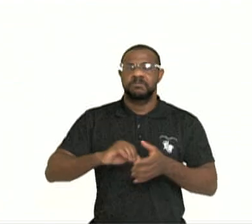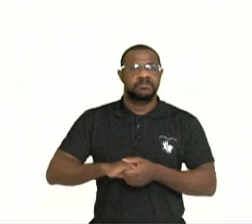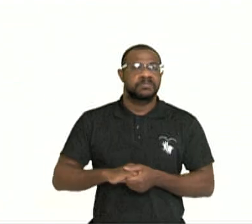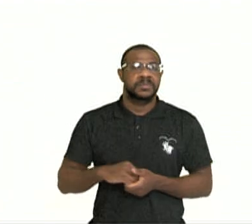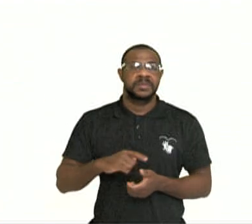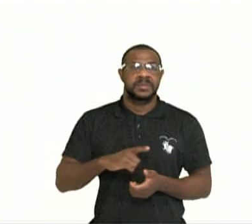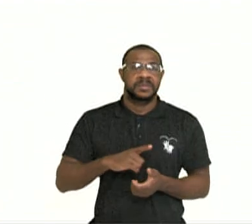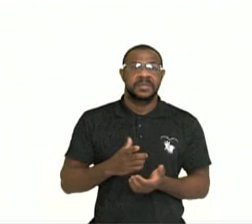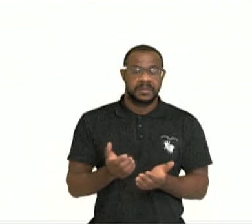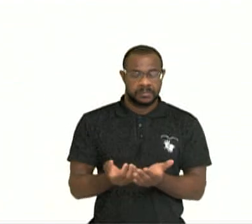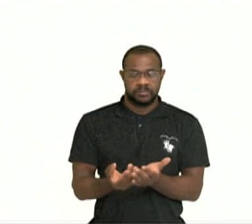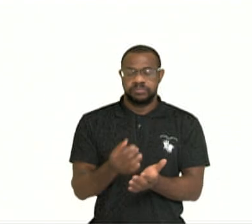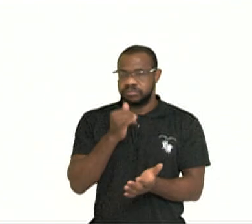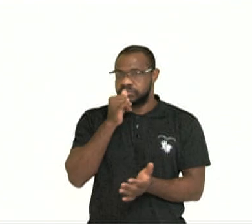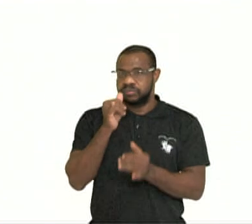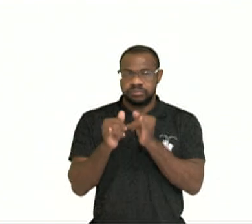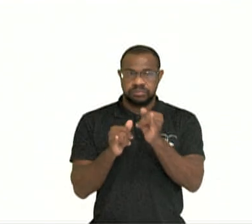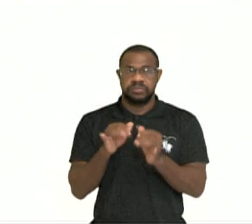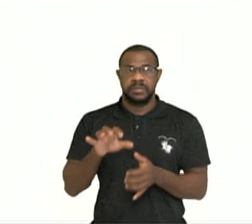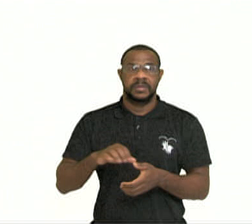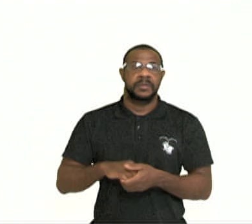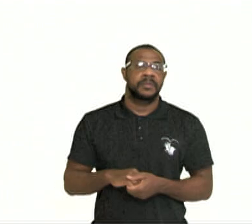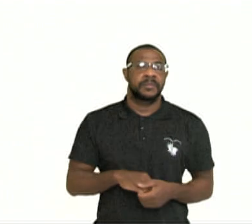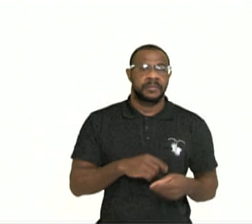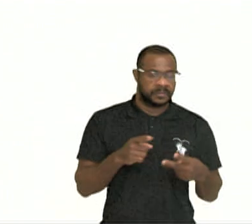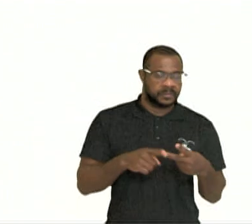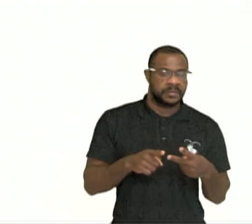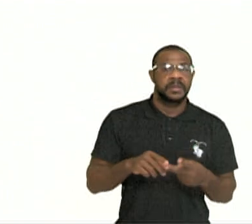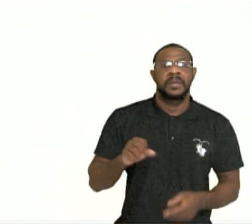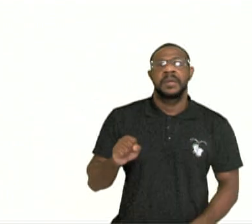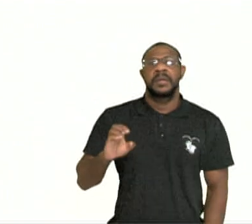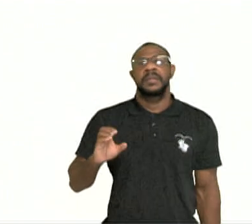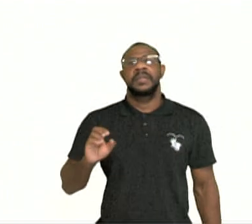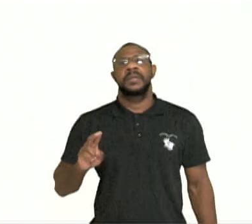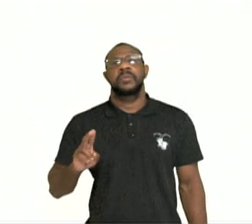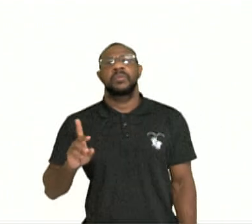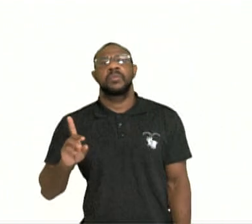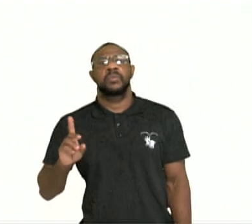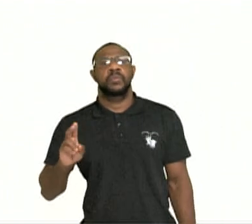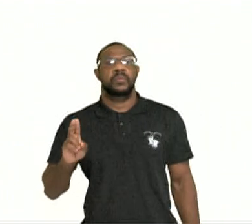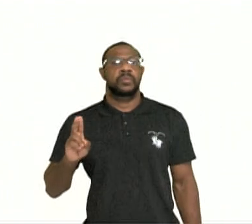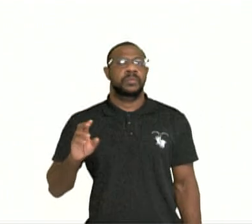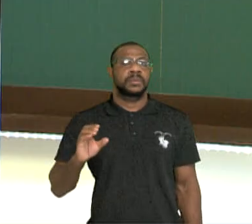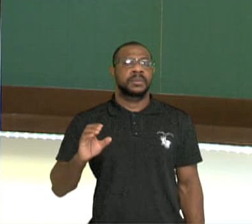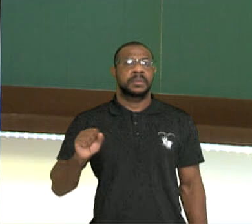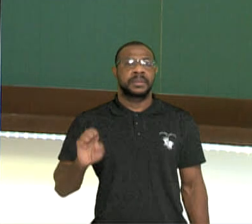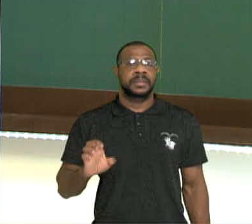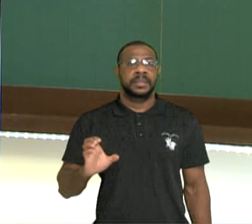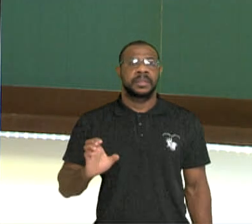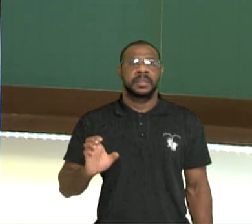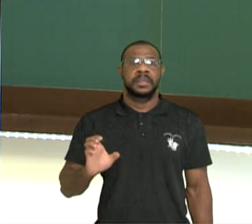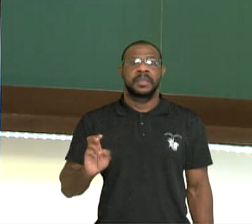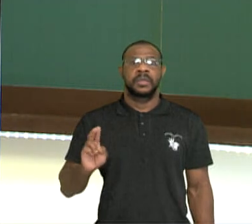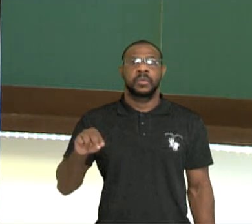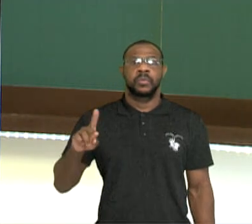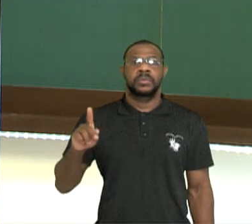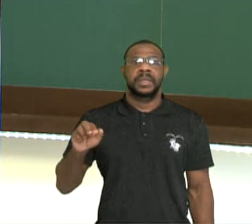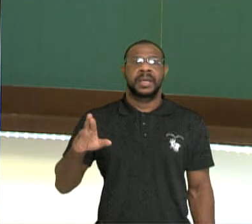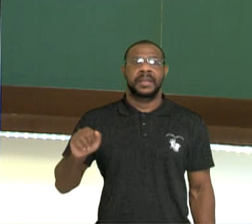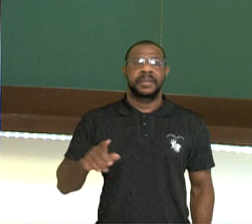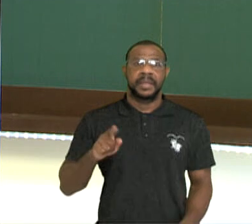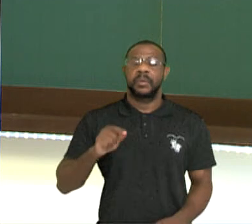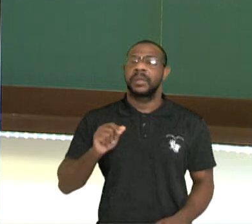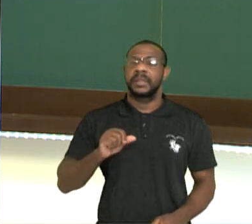ele venha produzir energia. Aí a gente vai ver que as secundárias são aquelas que resultam do quê? Da transformação.